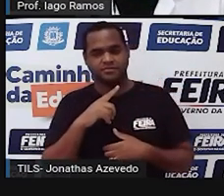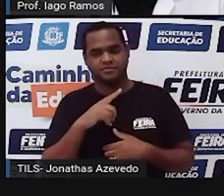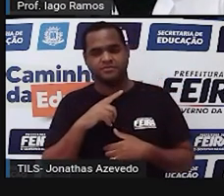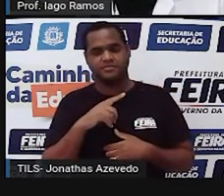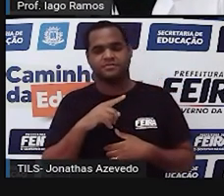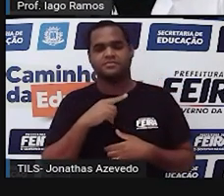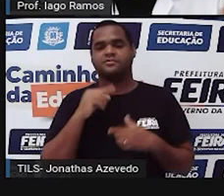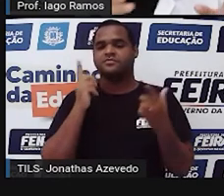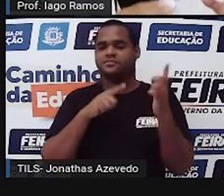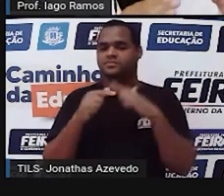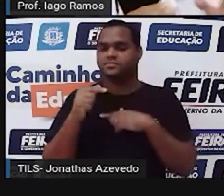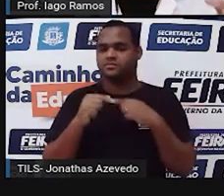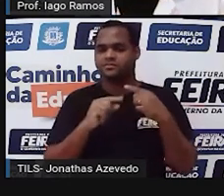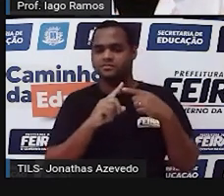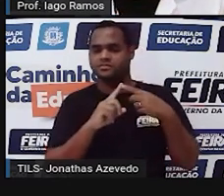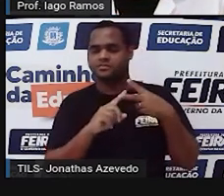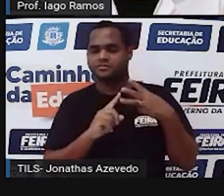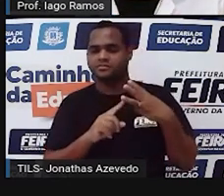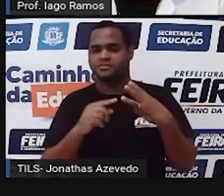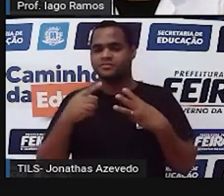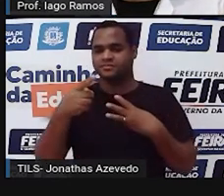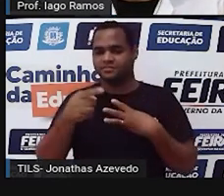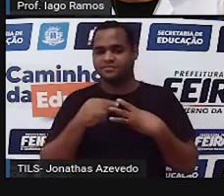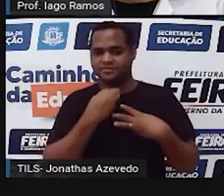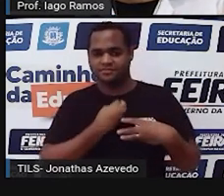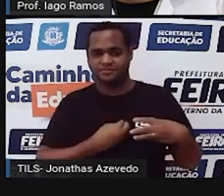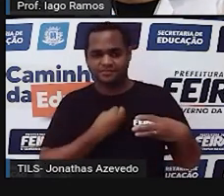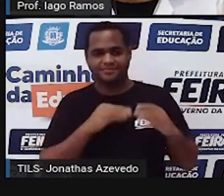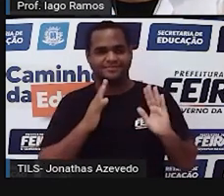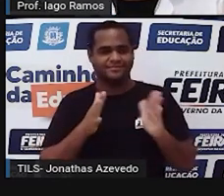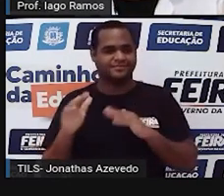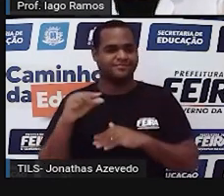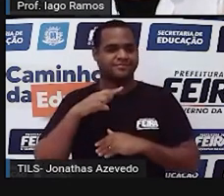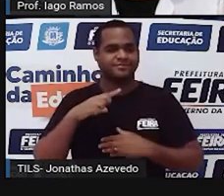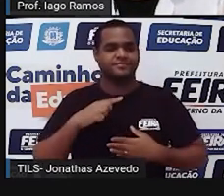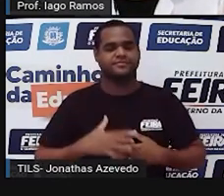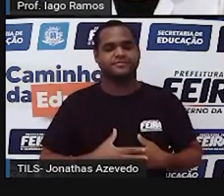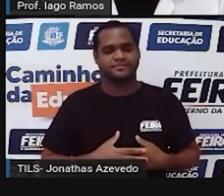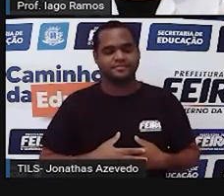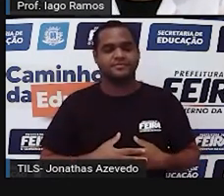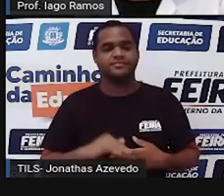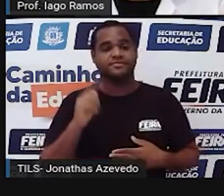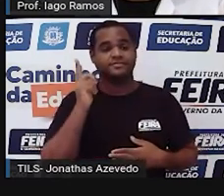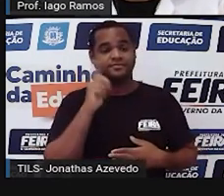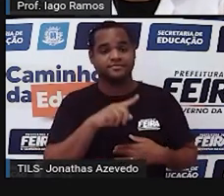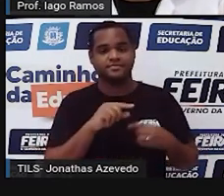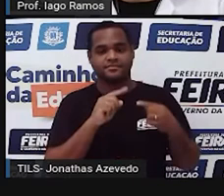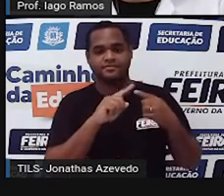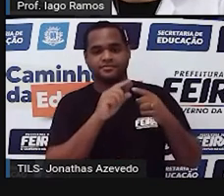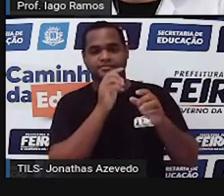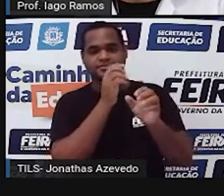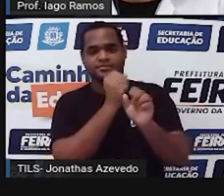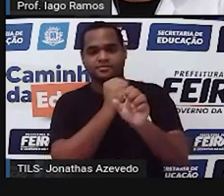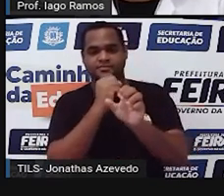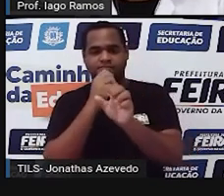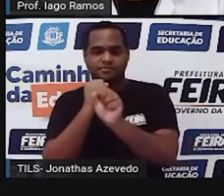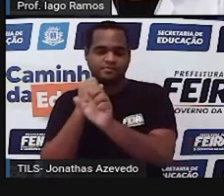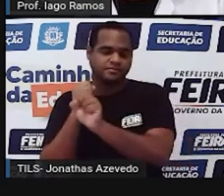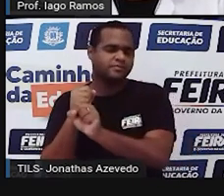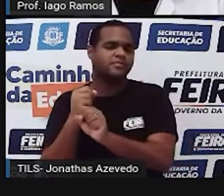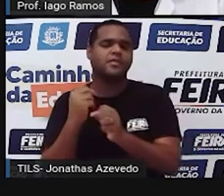e pronto os três lados do triângulo estão aí ó se eu medir eu vou medir